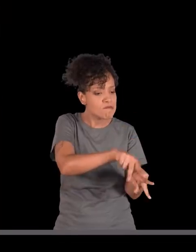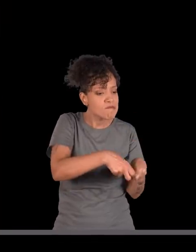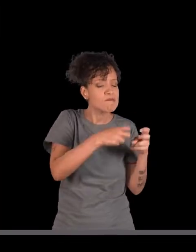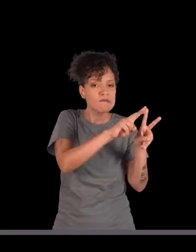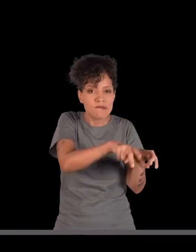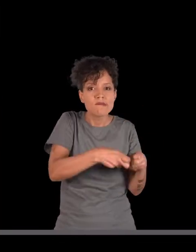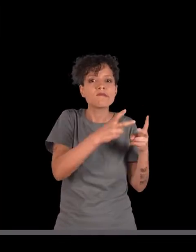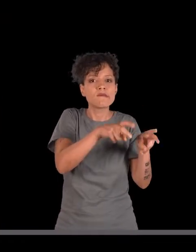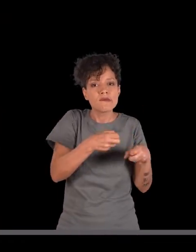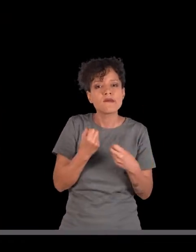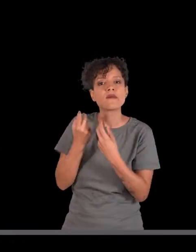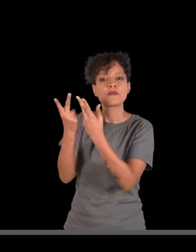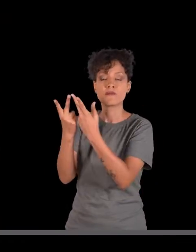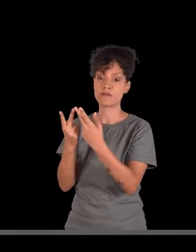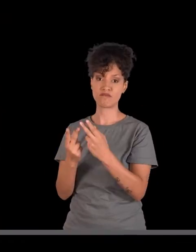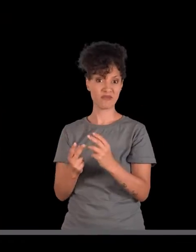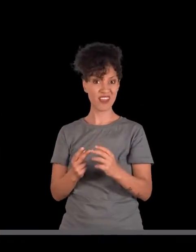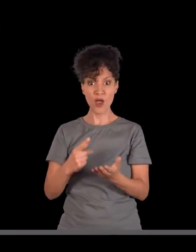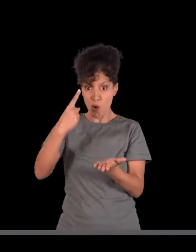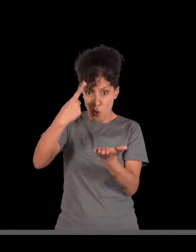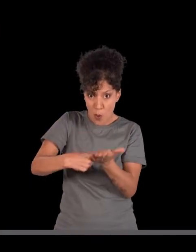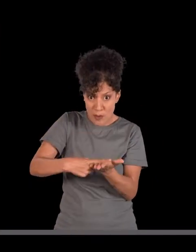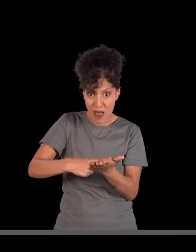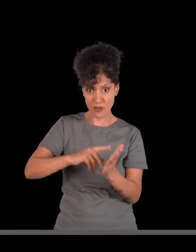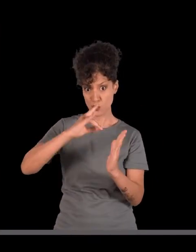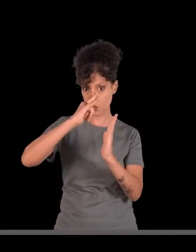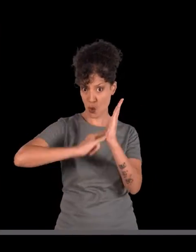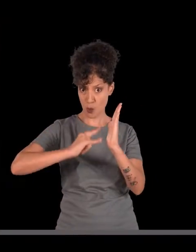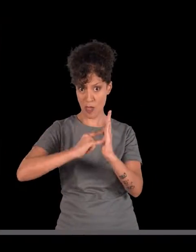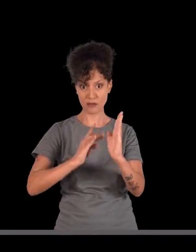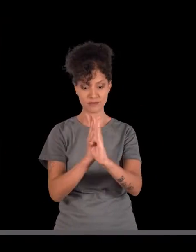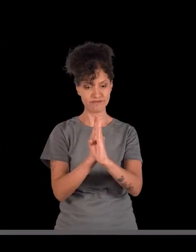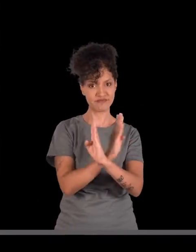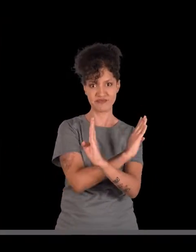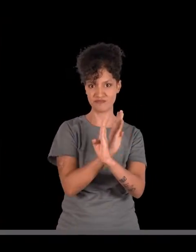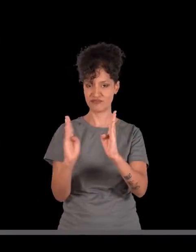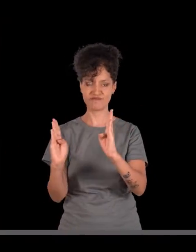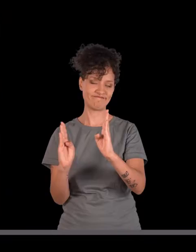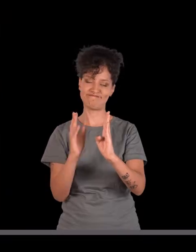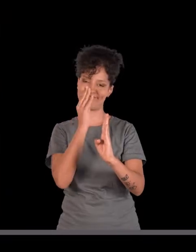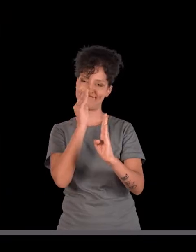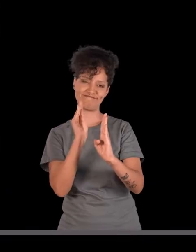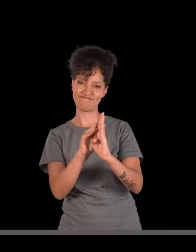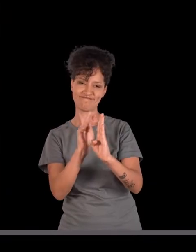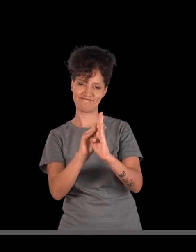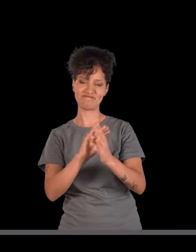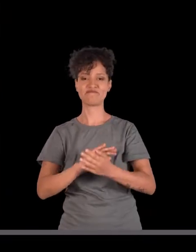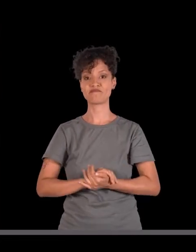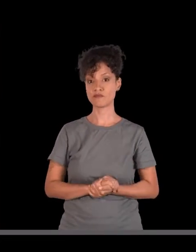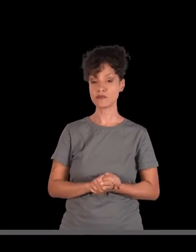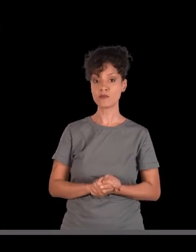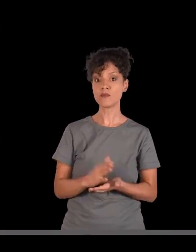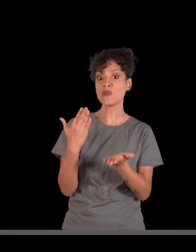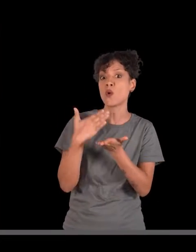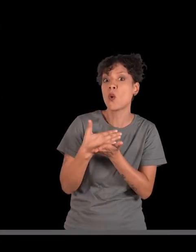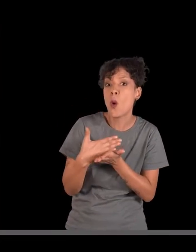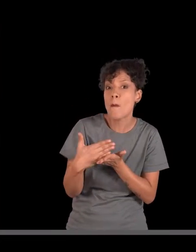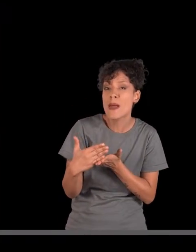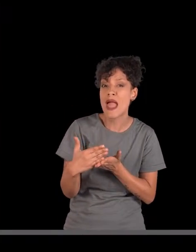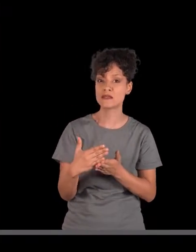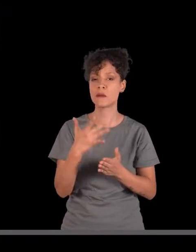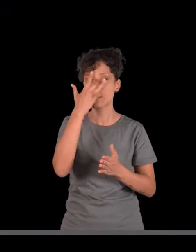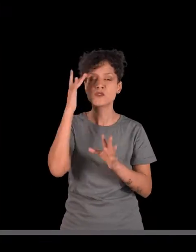certo? Começaram a extrair isso ali, desrespeitando o Tratado de Tordesilhas. Enfim, então começa a existir